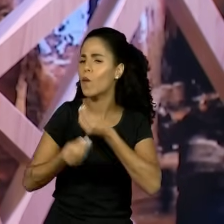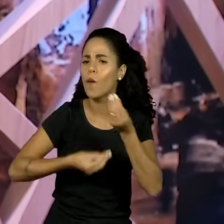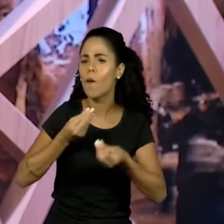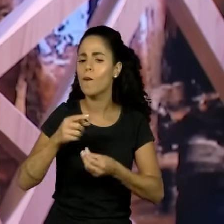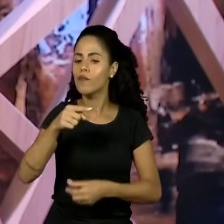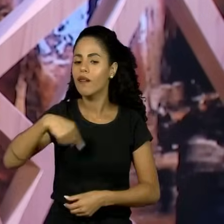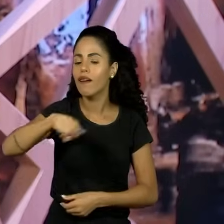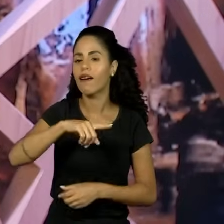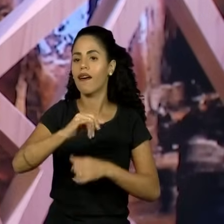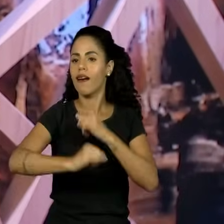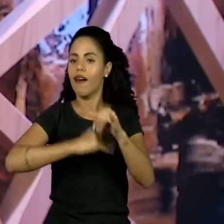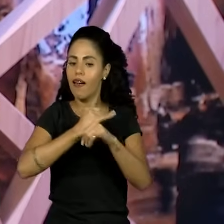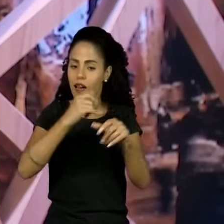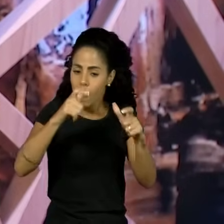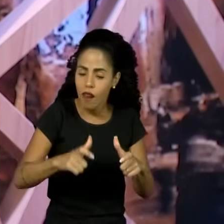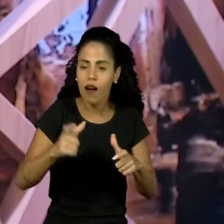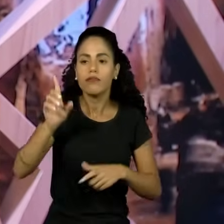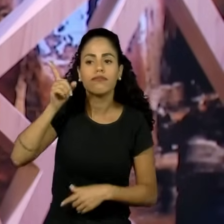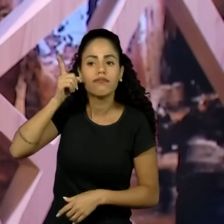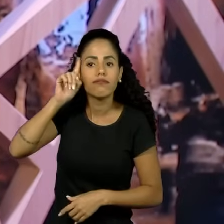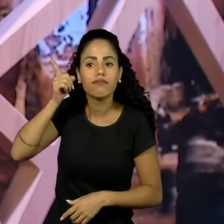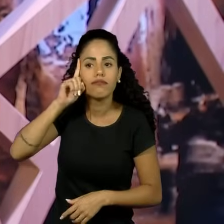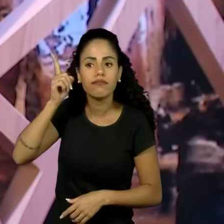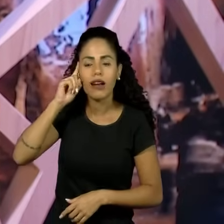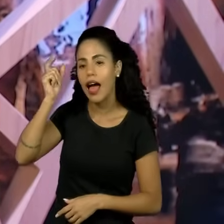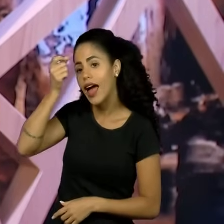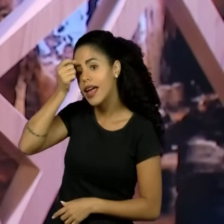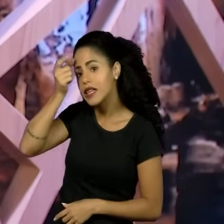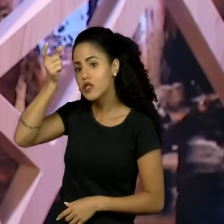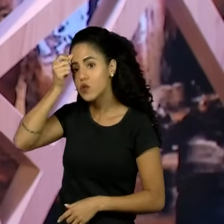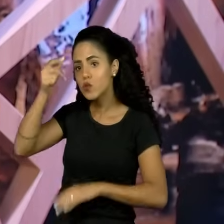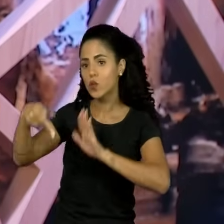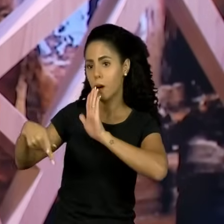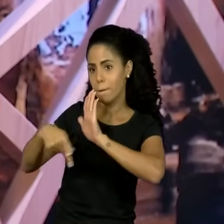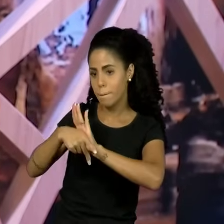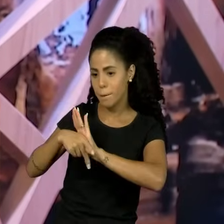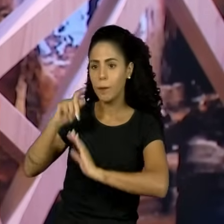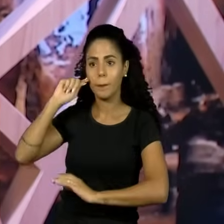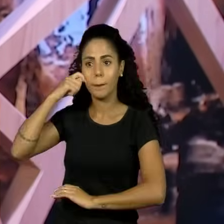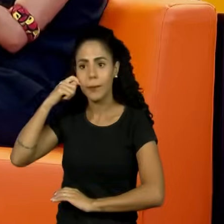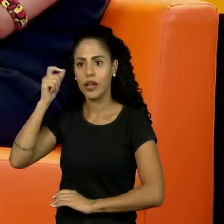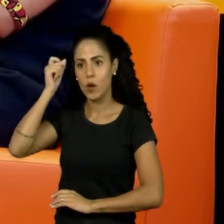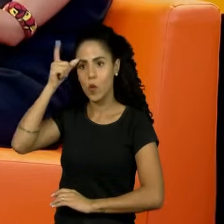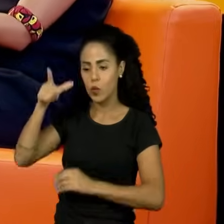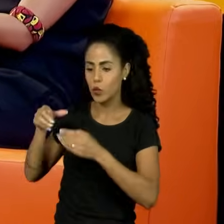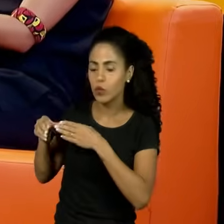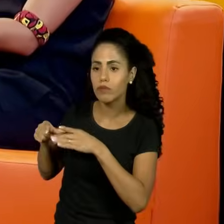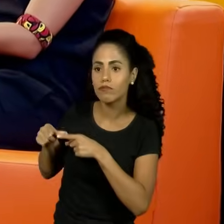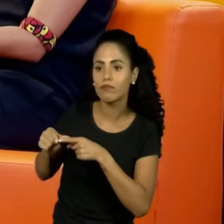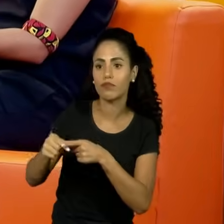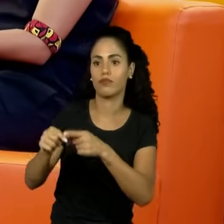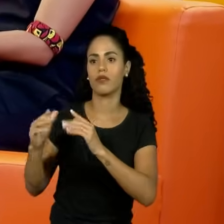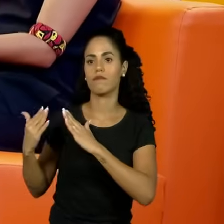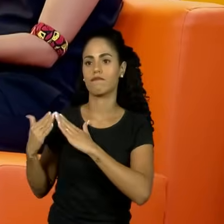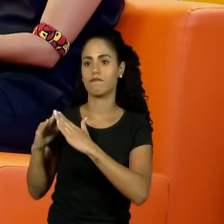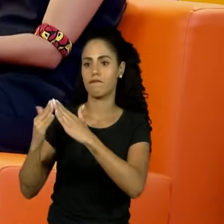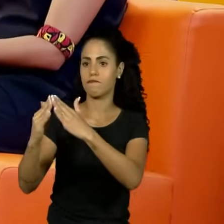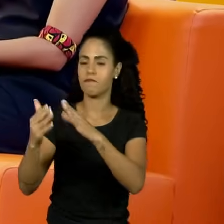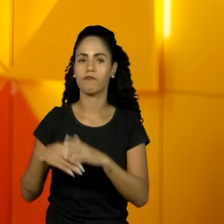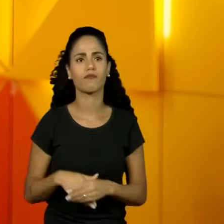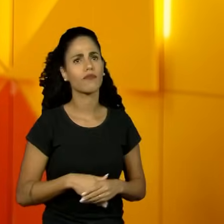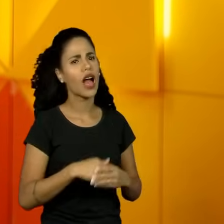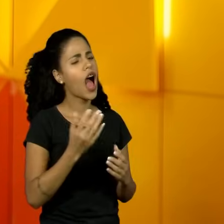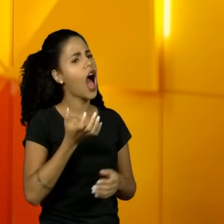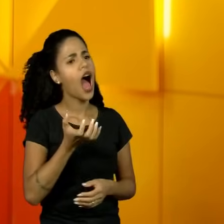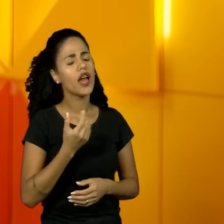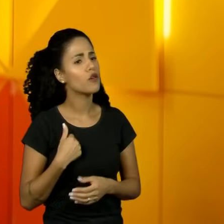esse lugar do cotidiano das culturas negras e periféricas são o nosso épico para dentro dos videogames. Eu já quero jogar.